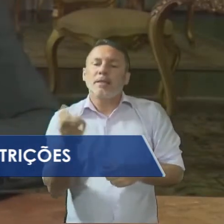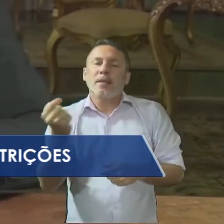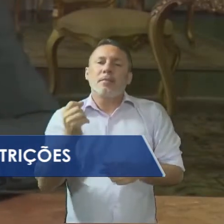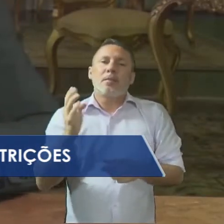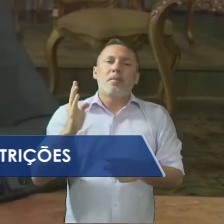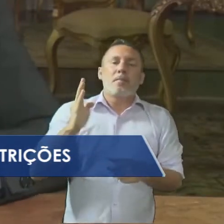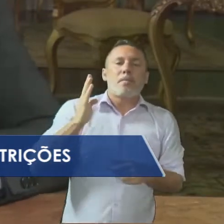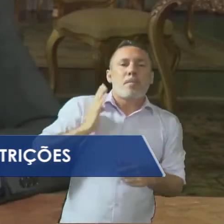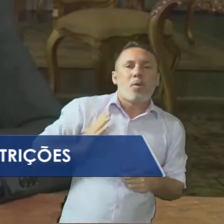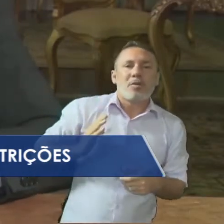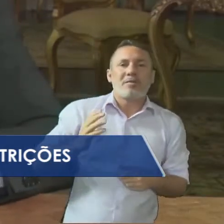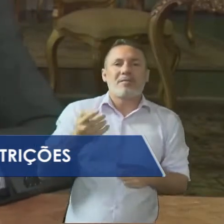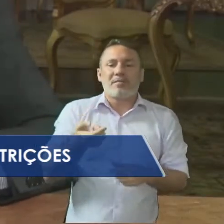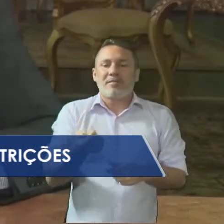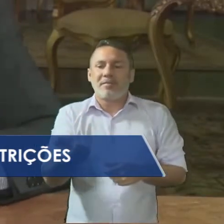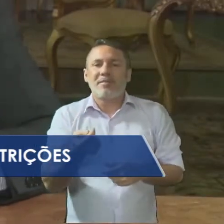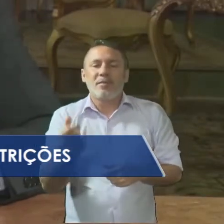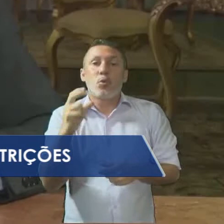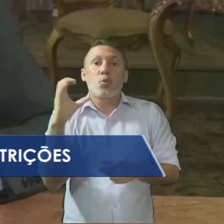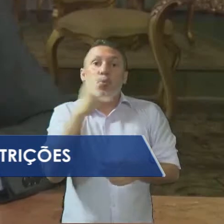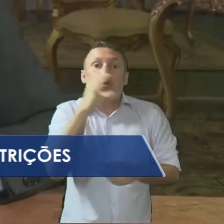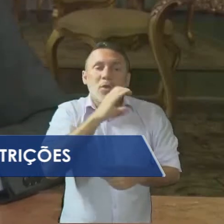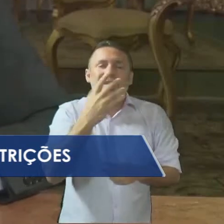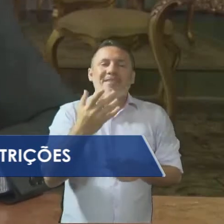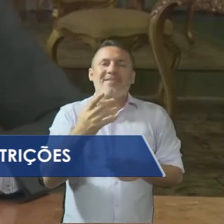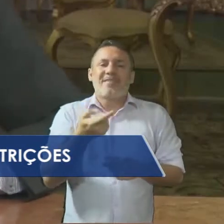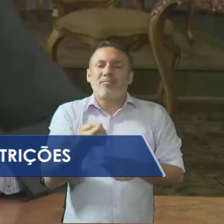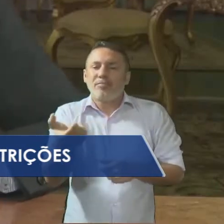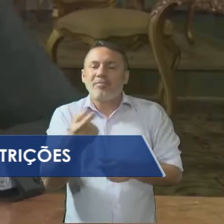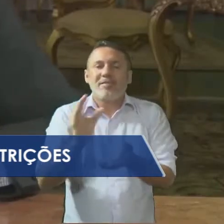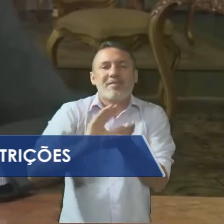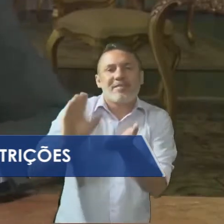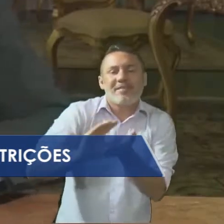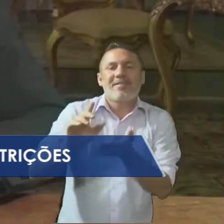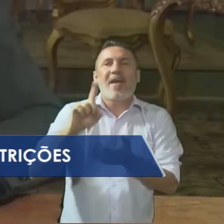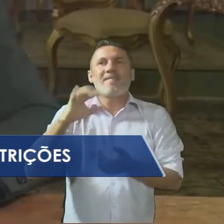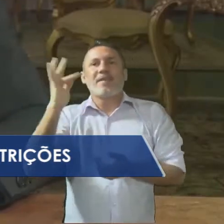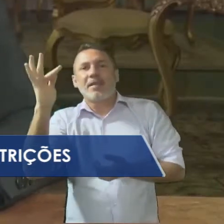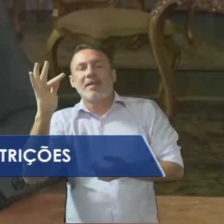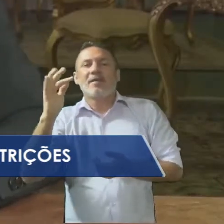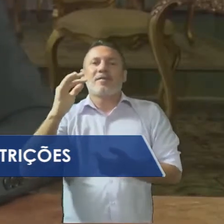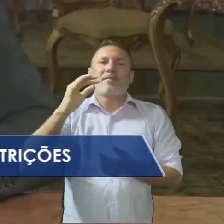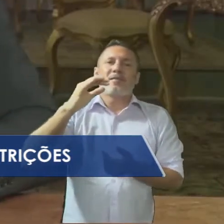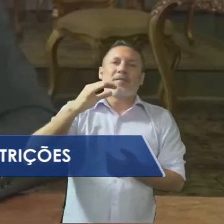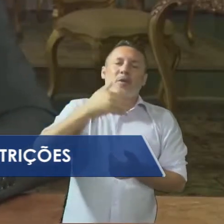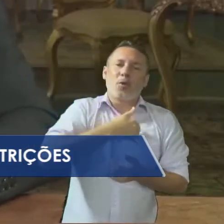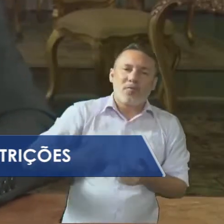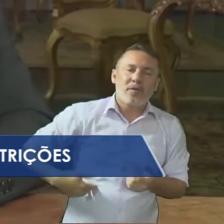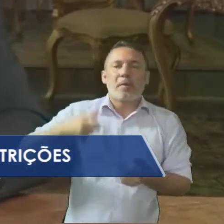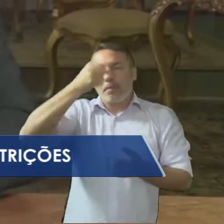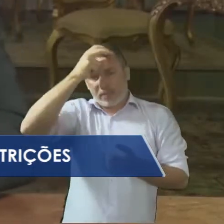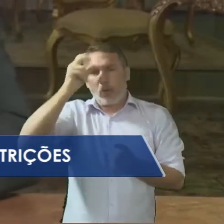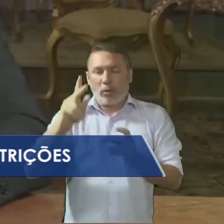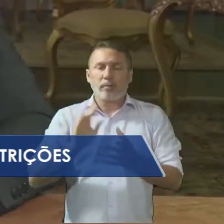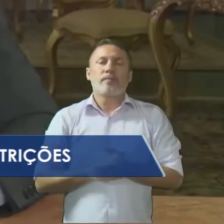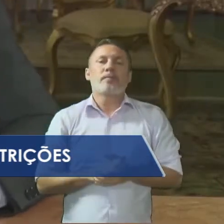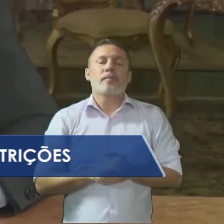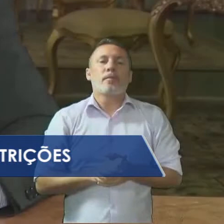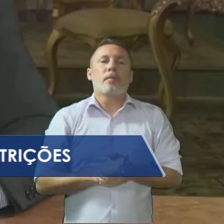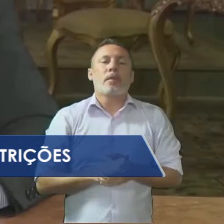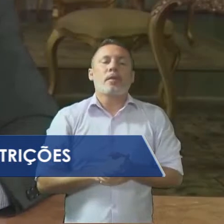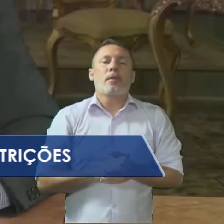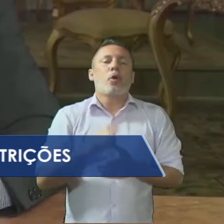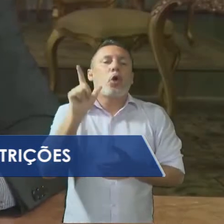emergenciais seja do governo federal governos estaduais movendo governo governos municipais é casas